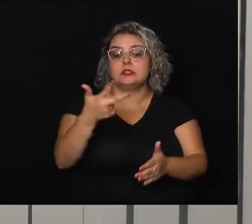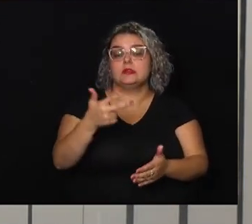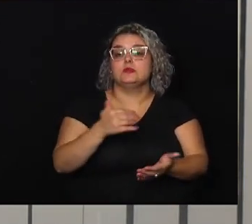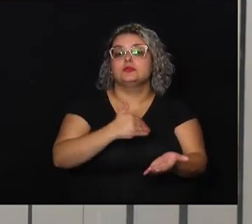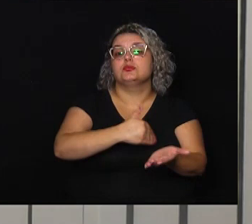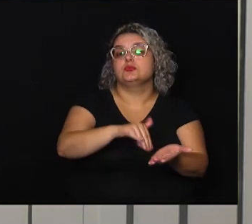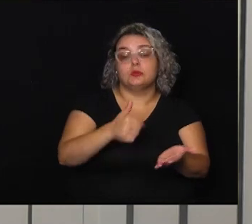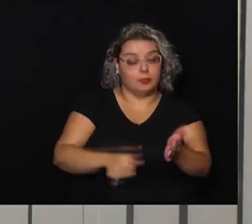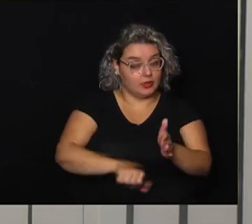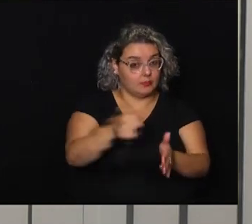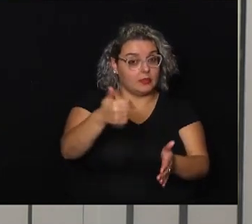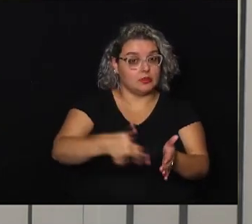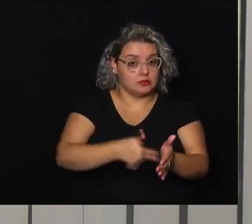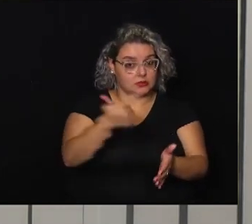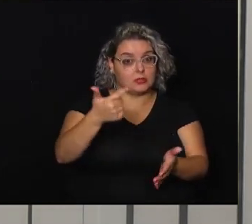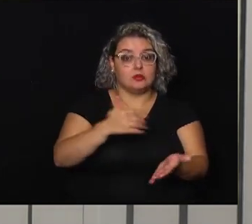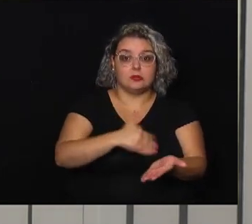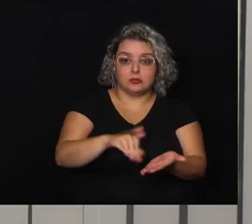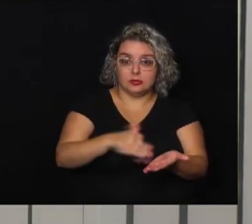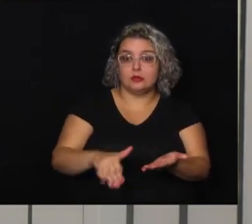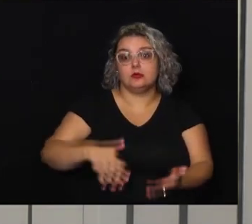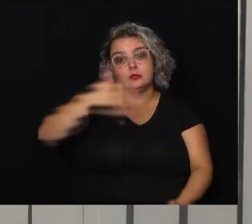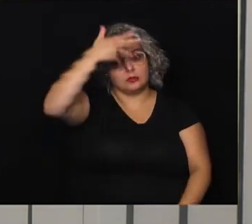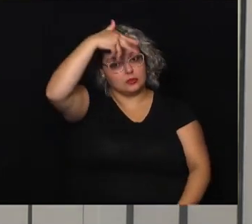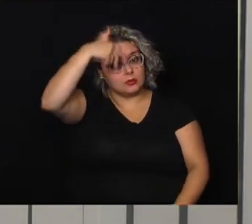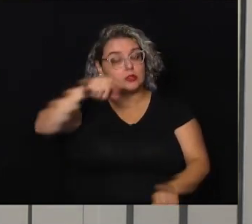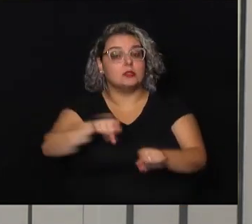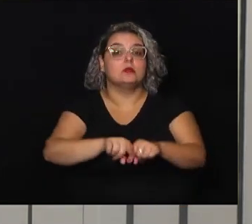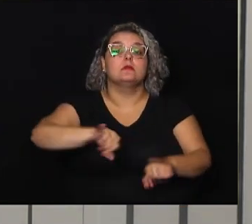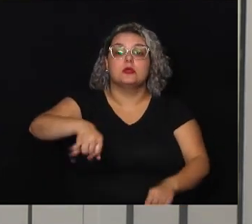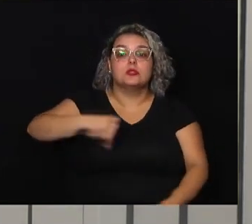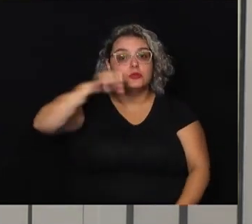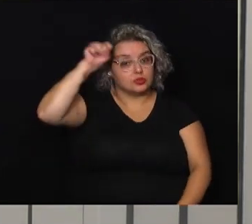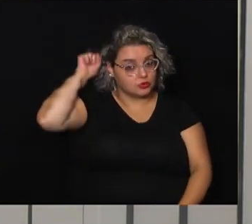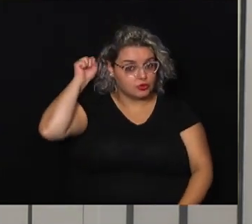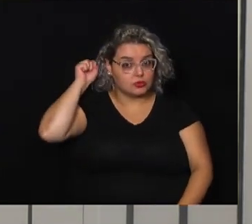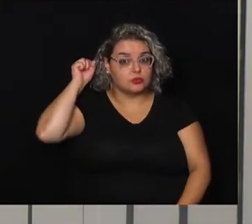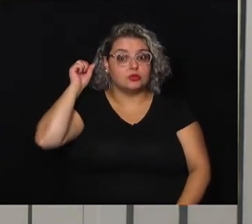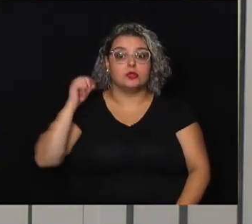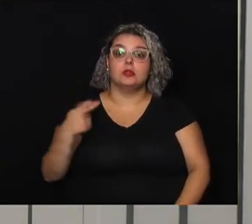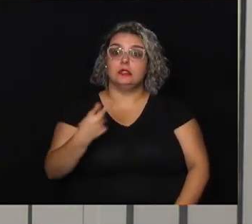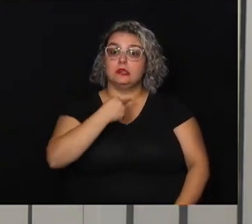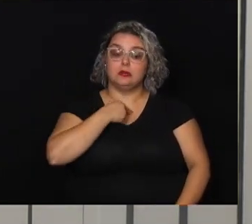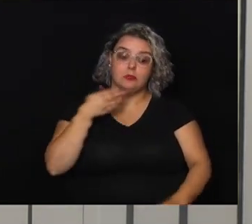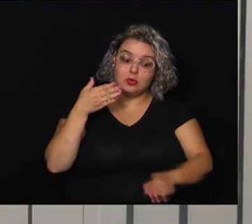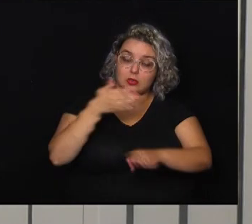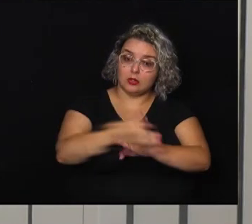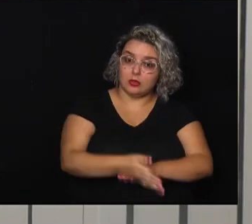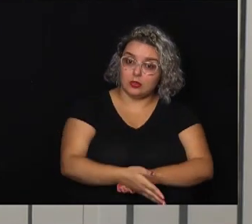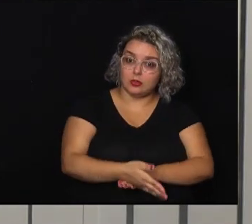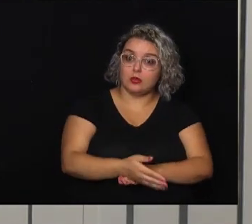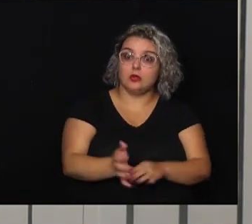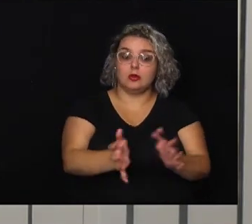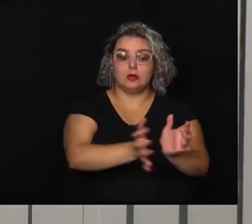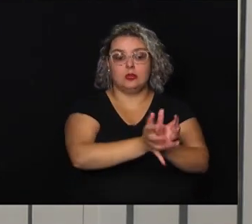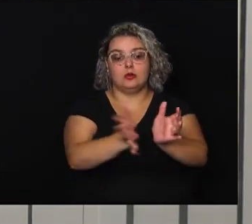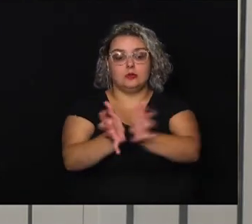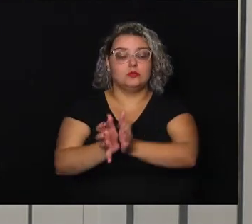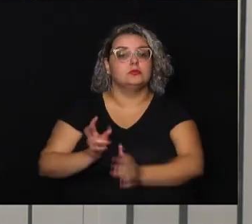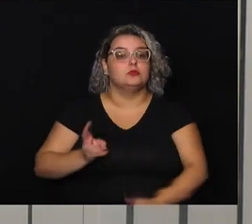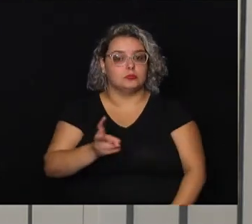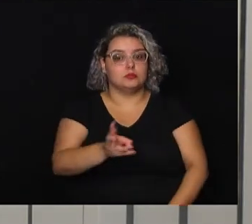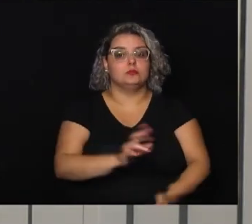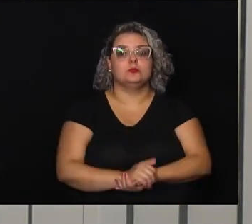os vereadores Rodrigo da Farmadique e Juscelino da Barbarense, são impedidos de participarem das comissões